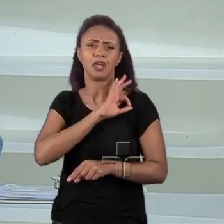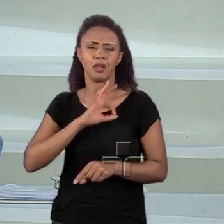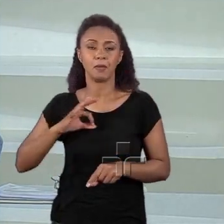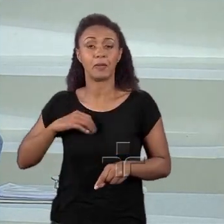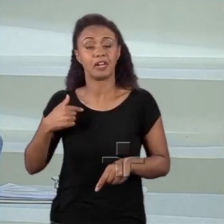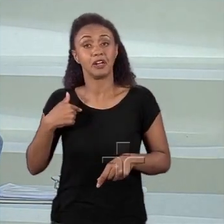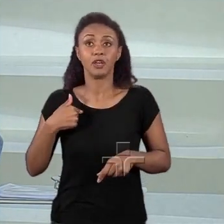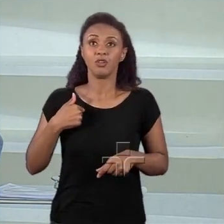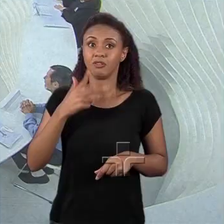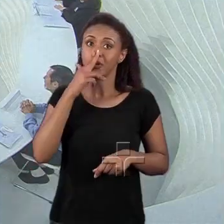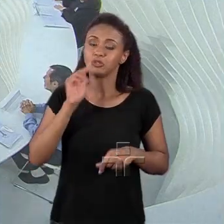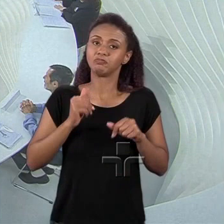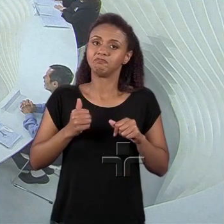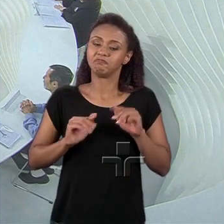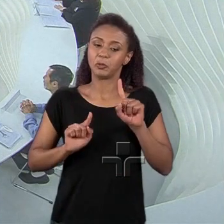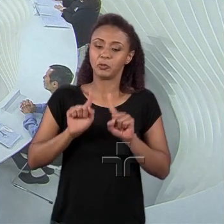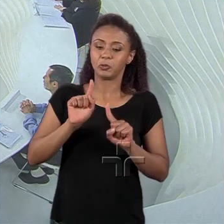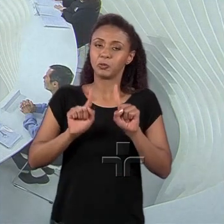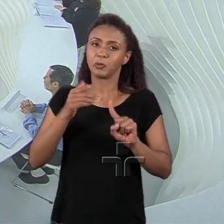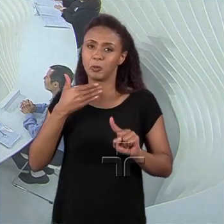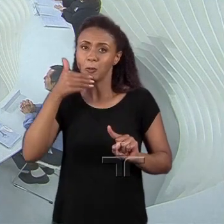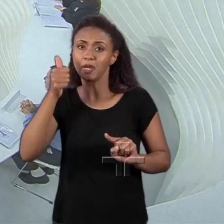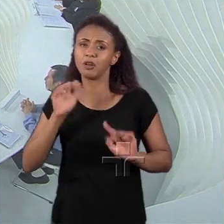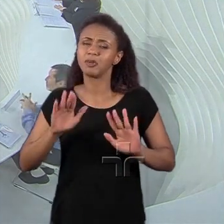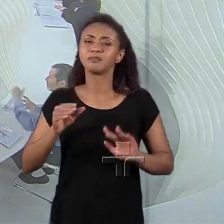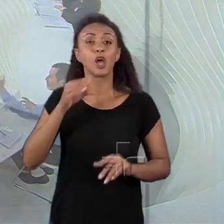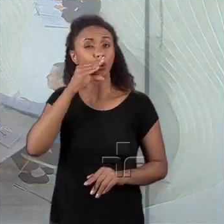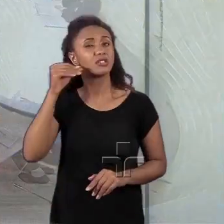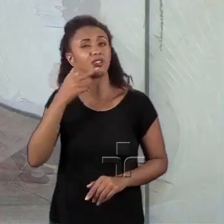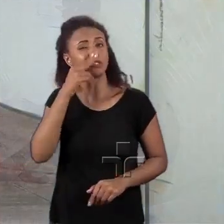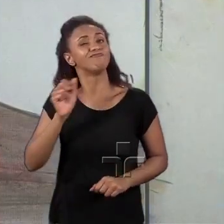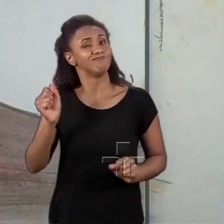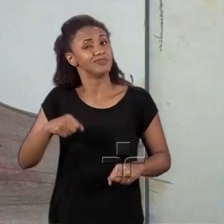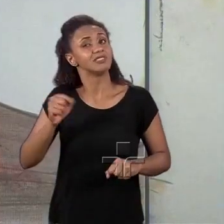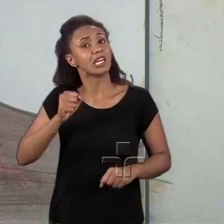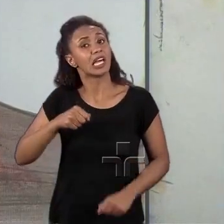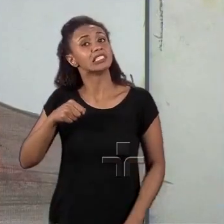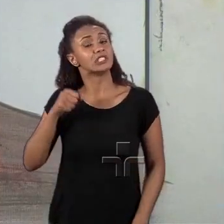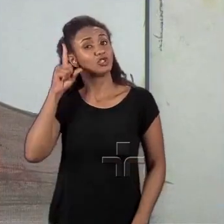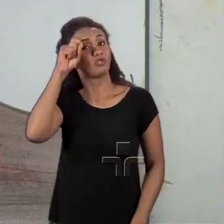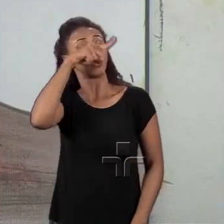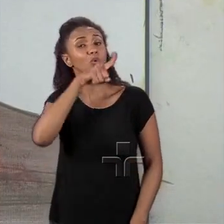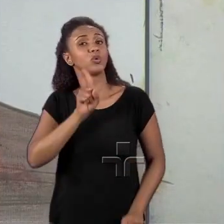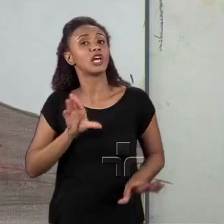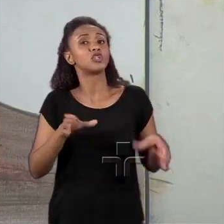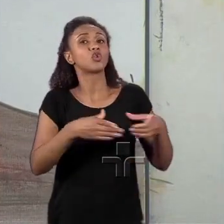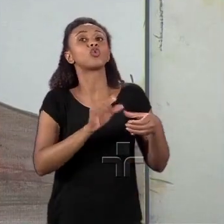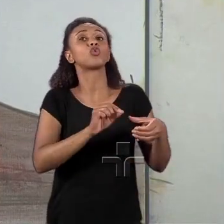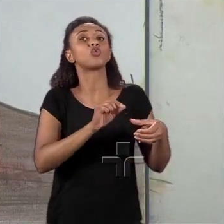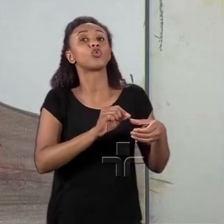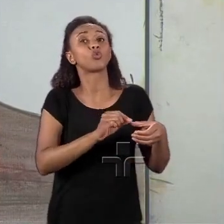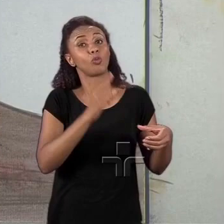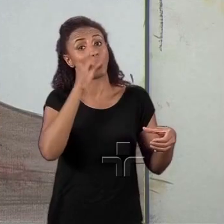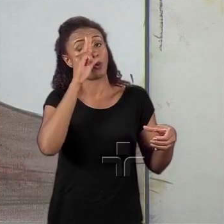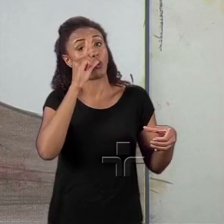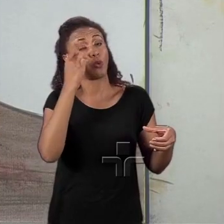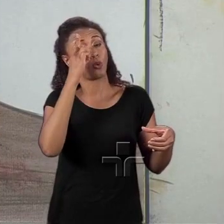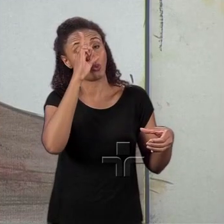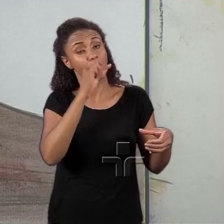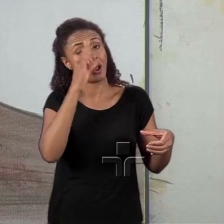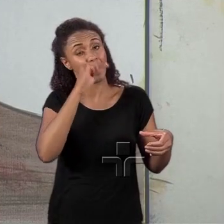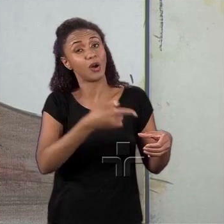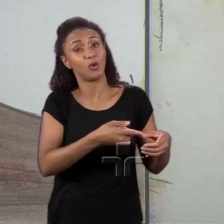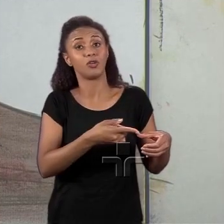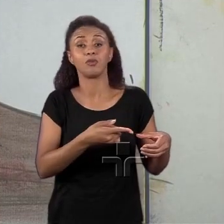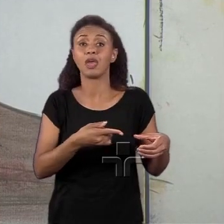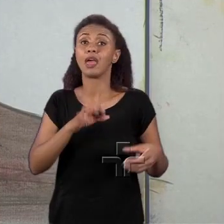pouco melhor nas pesquisas, mas é claro que o Ciro teria dificuldades, por exemplo, com o pessoal do lado do Alckmin e vice-versa. A Marina é esse ponto